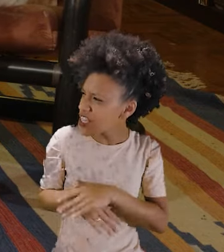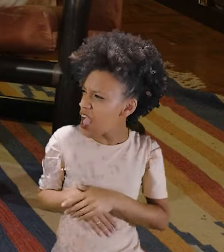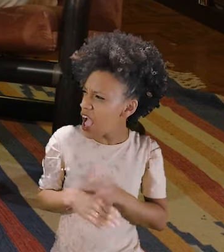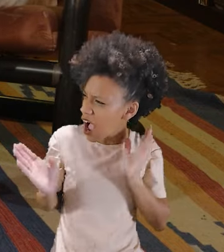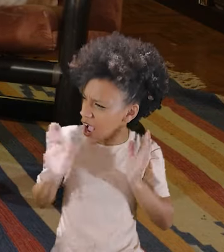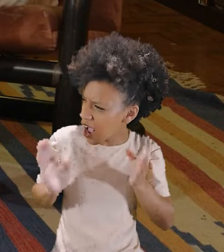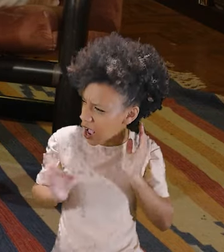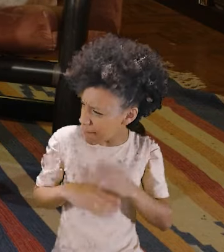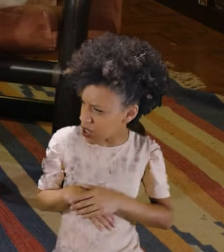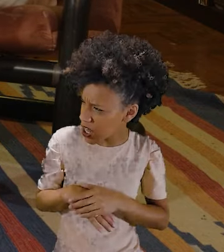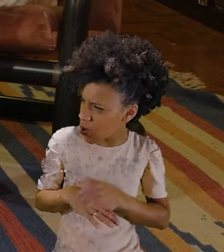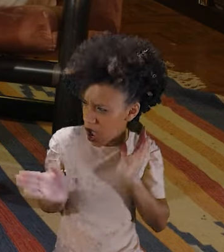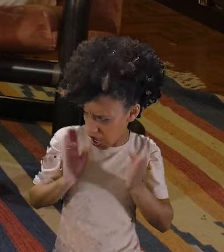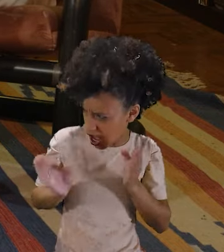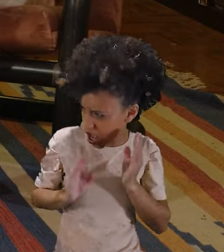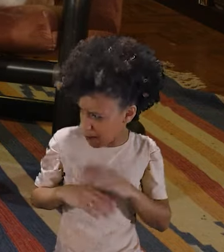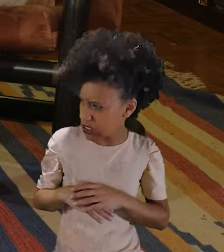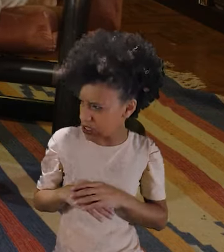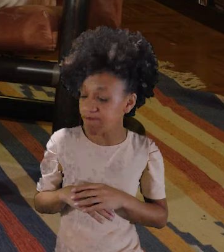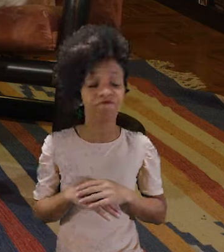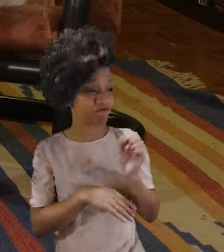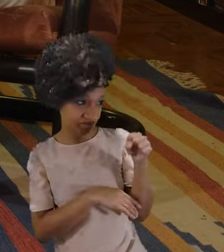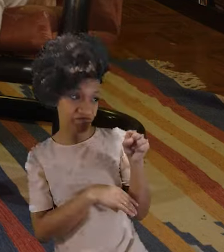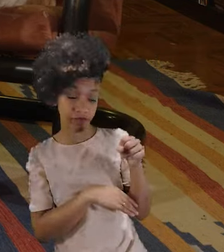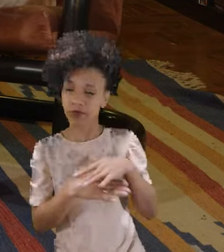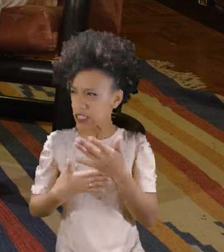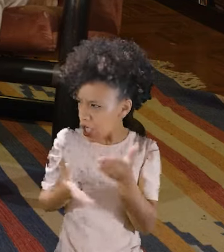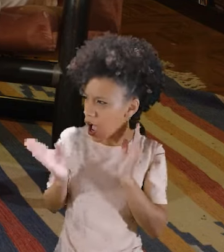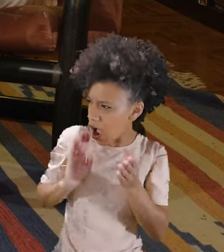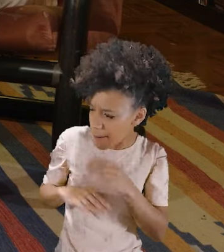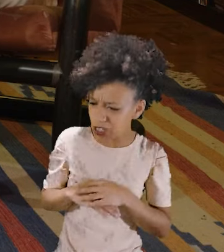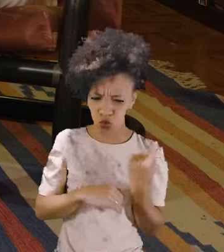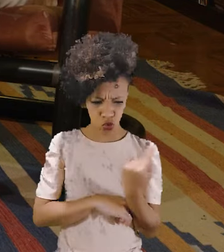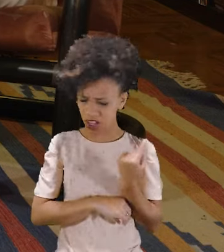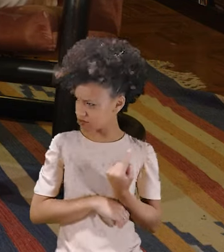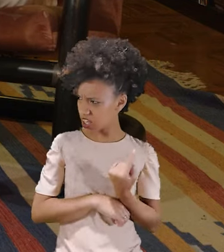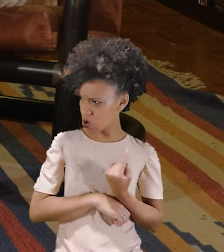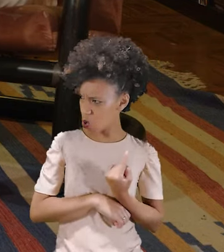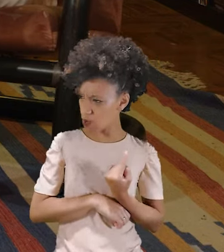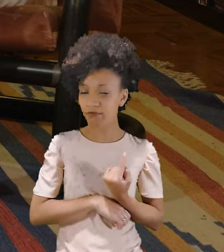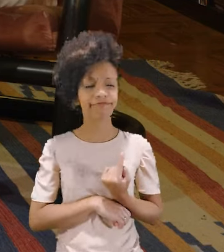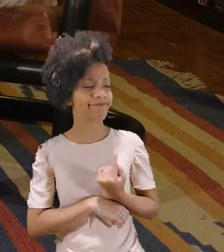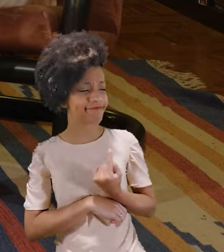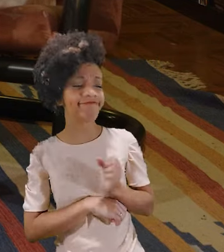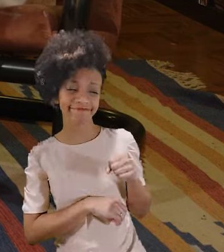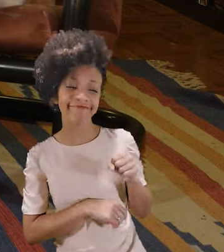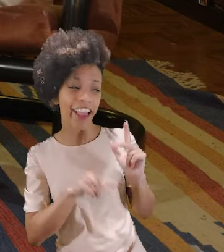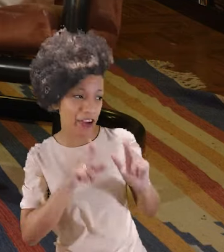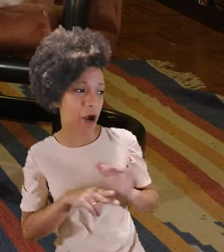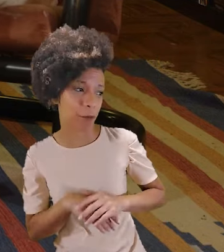você é um caminhoneiro até Março a torneira e assim como o Caminhoneiro é Solitário cara é